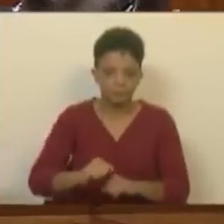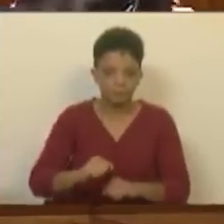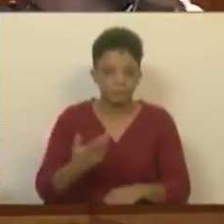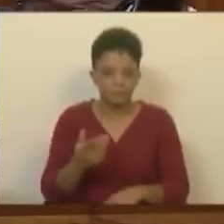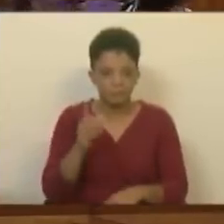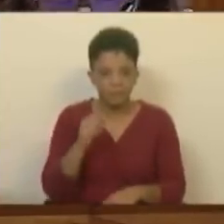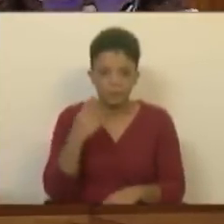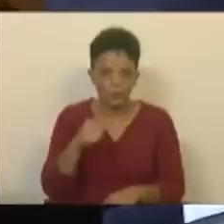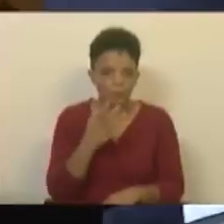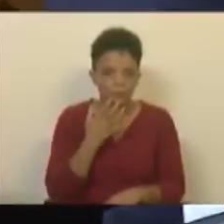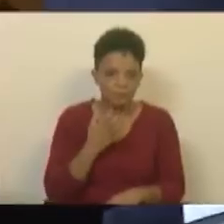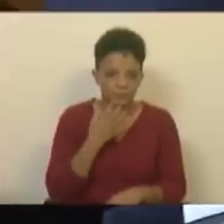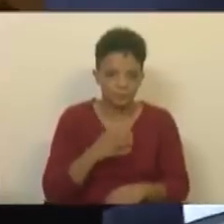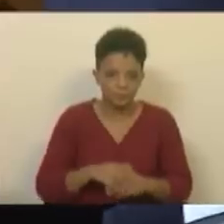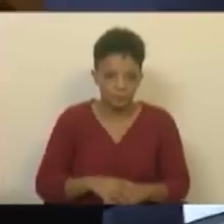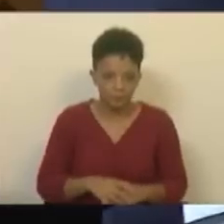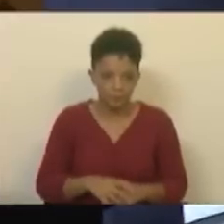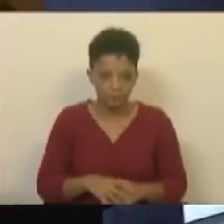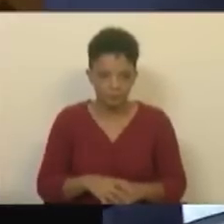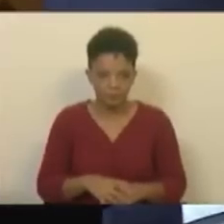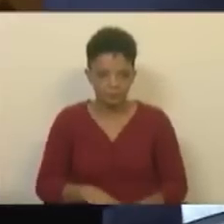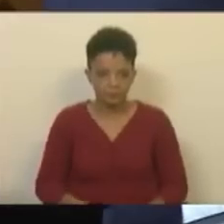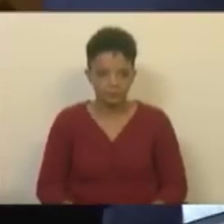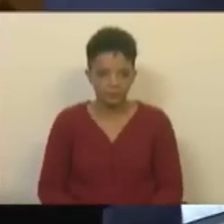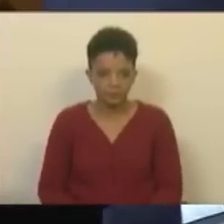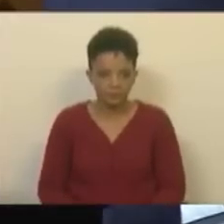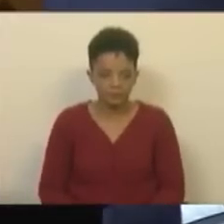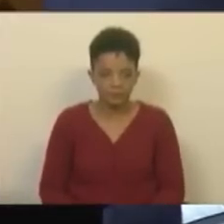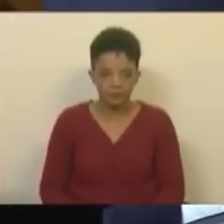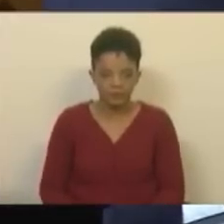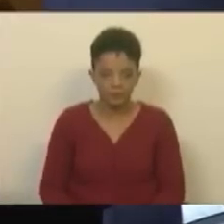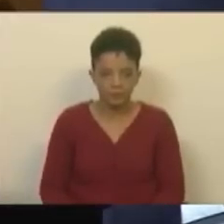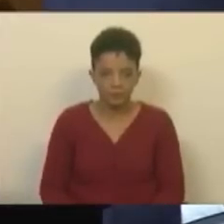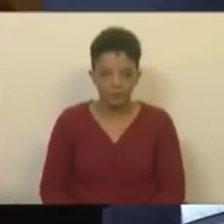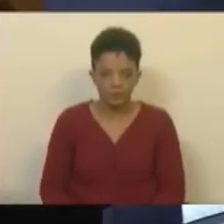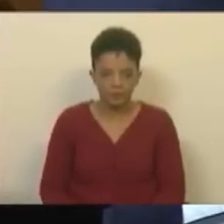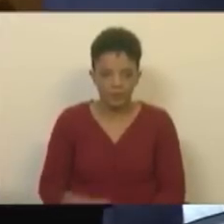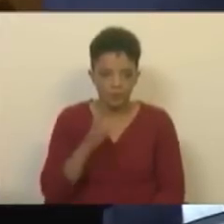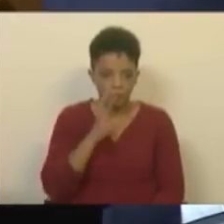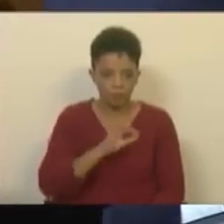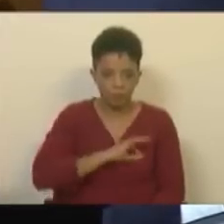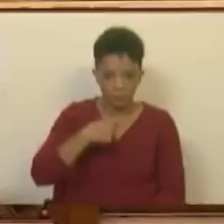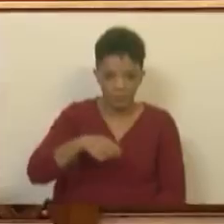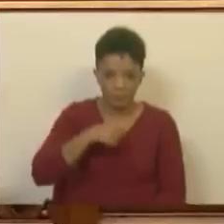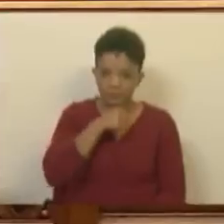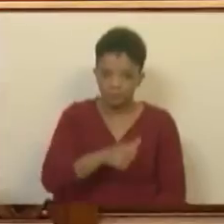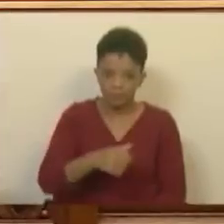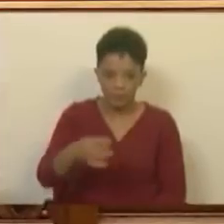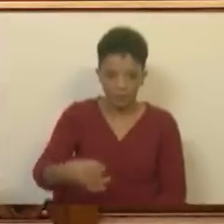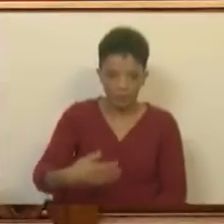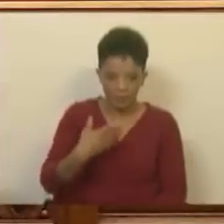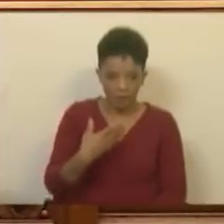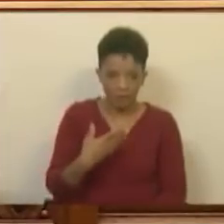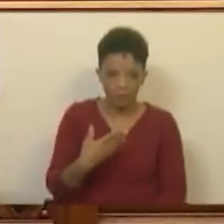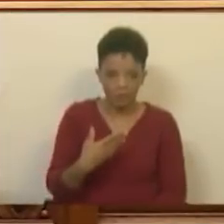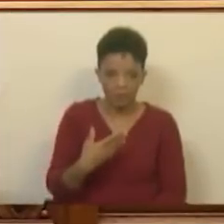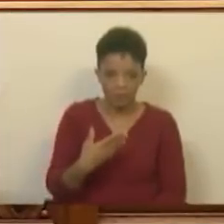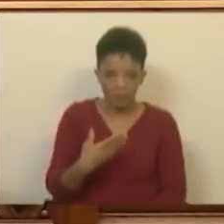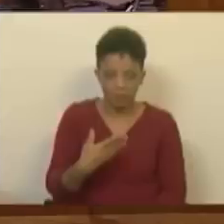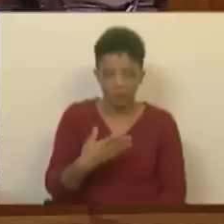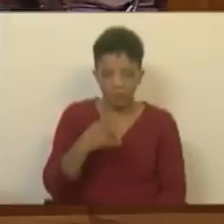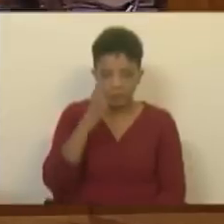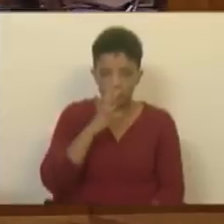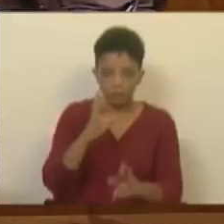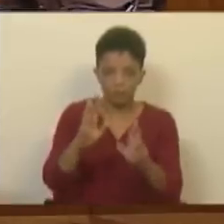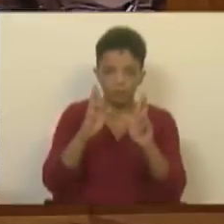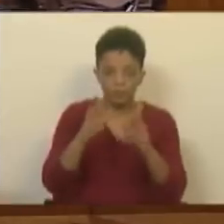Via preventiva se o senhor presidente me permitir se